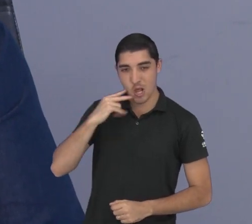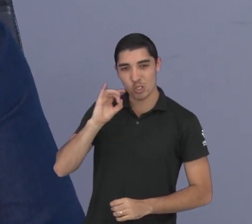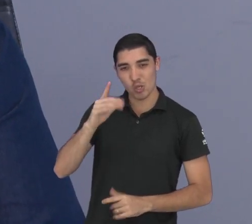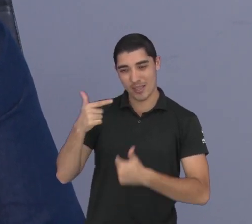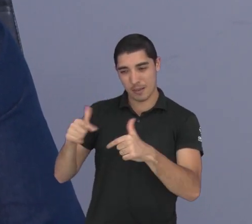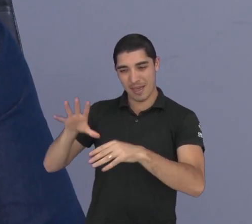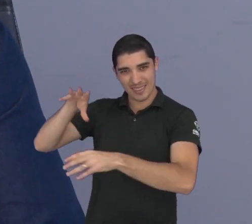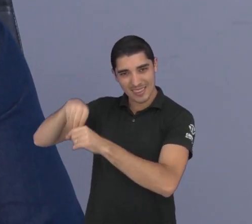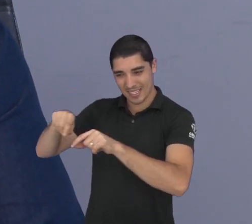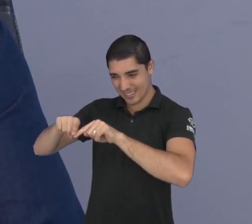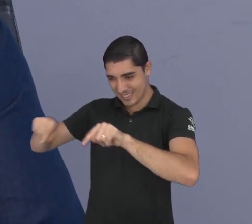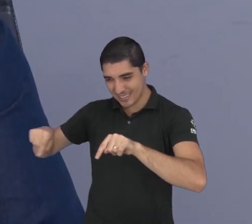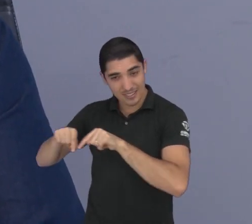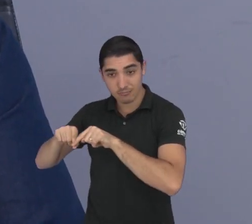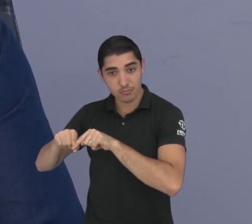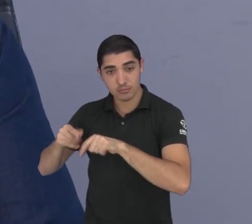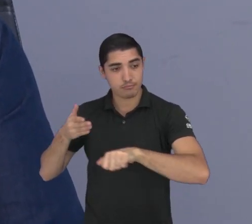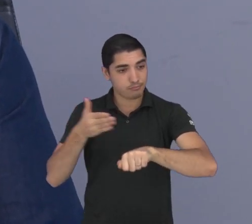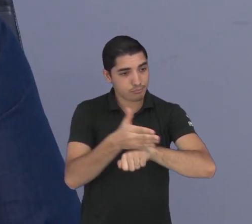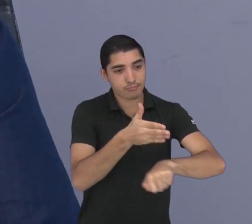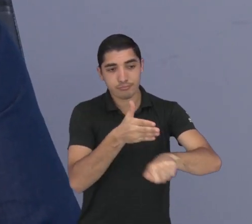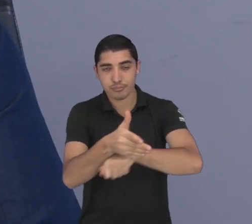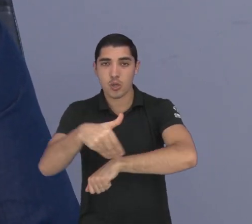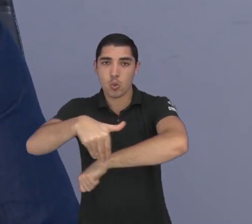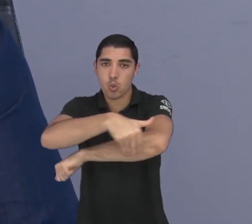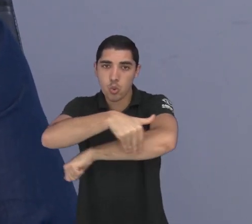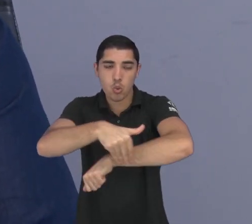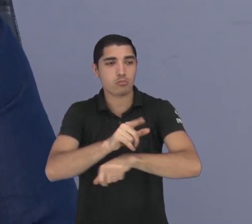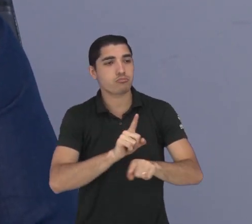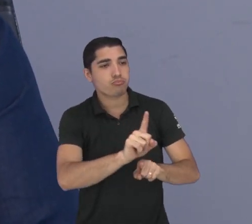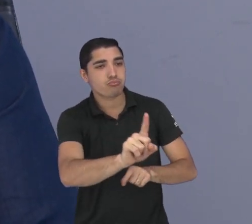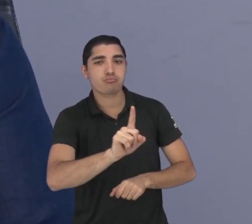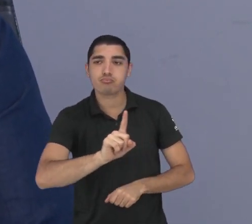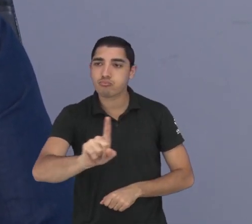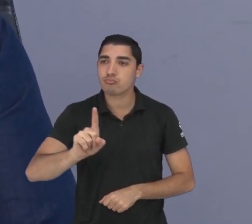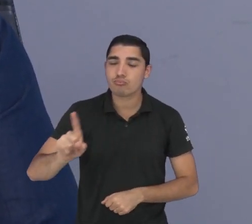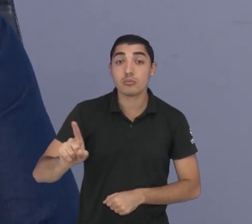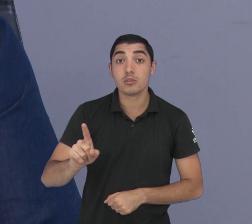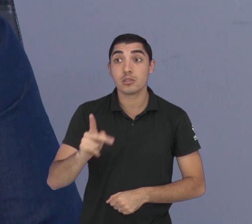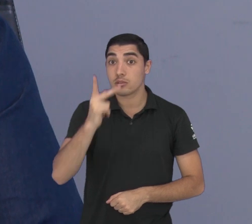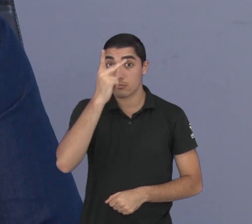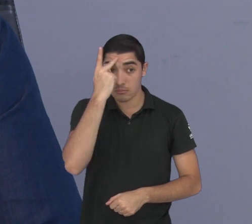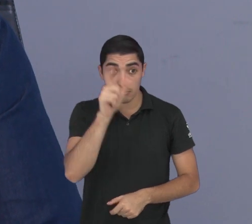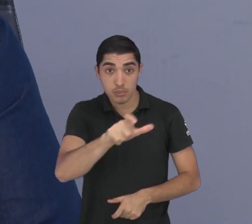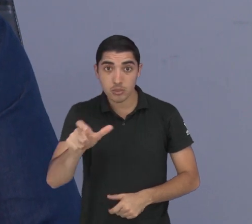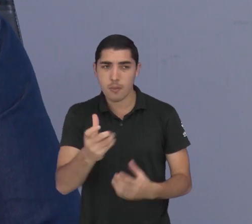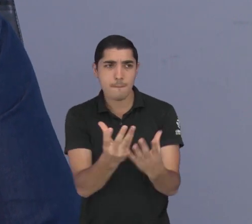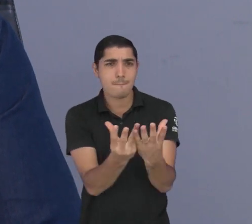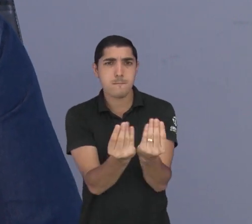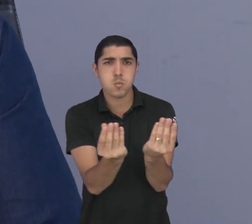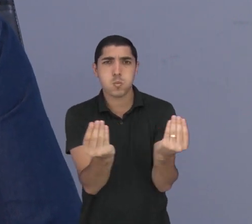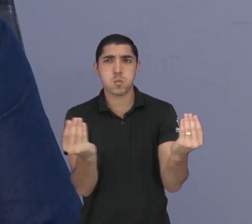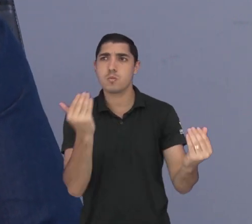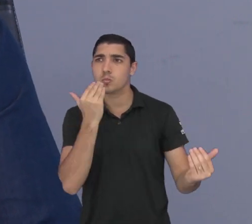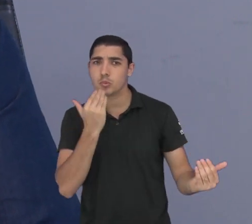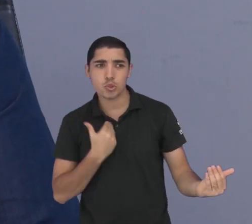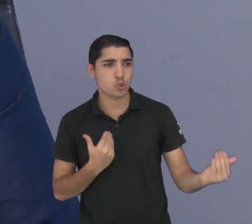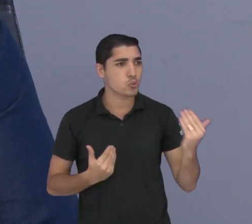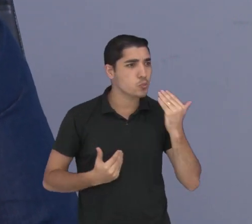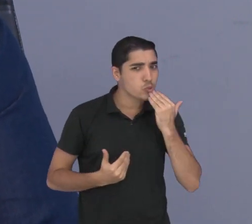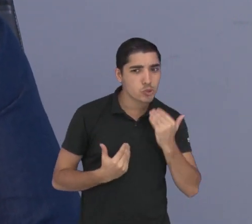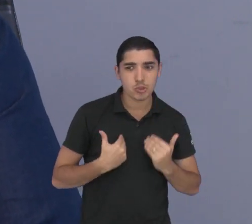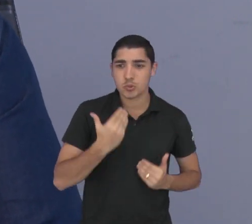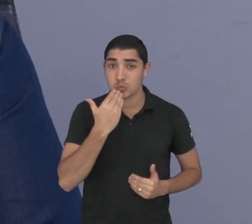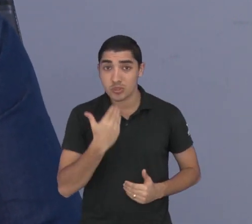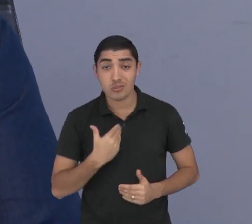não trabalha apenas dentro do gabinete, a gente trabalha nas ruas e a gente acaba aqui recebendo muita demanda da